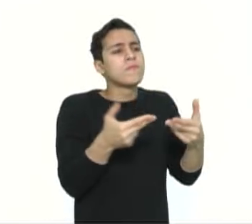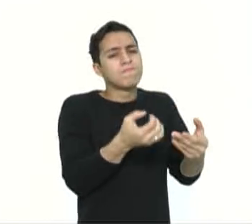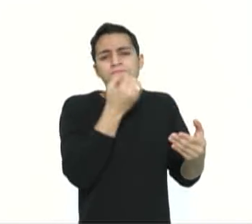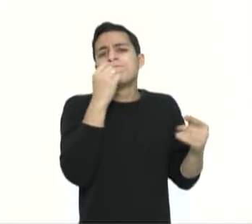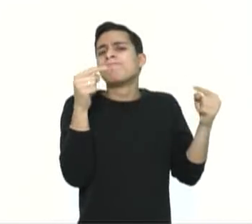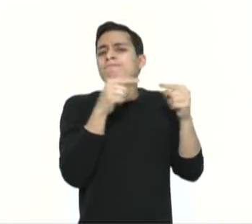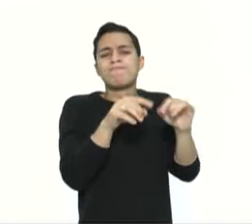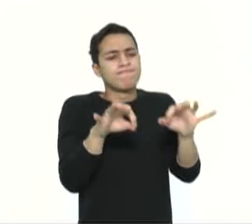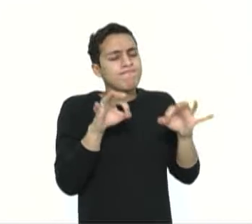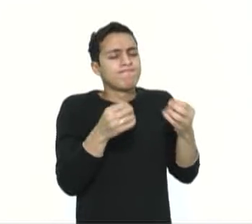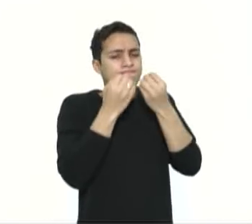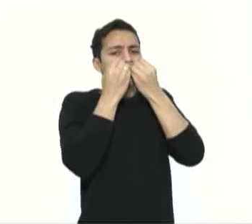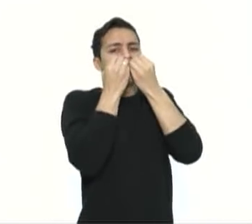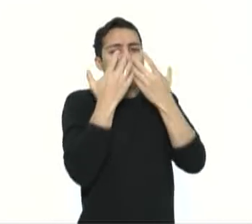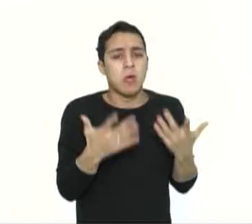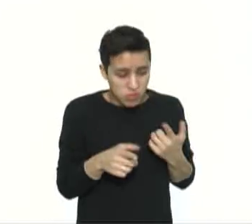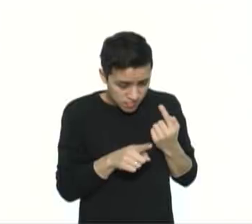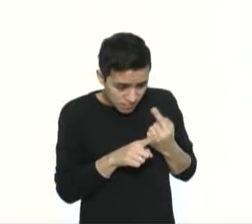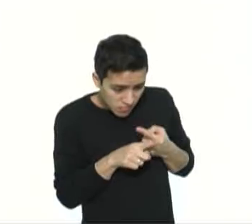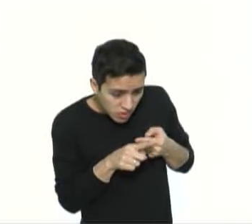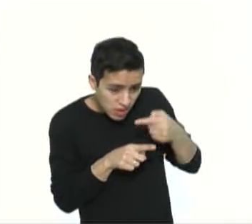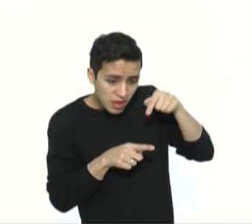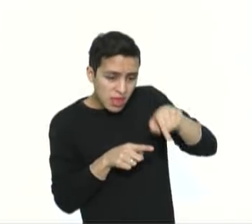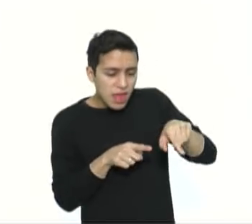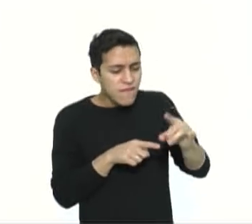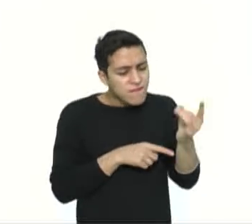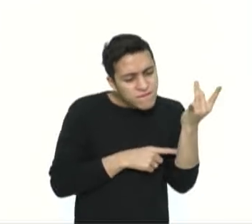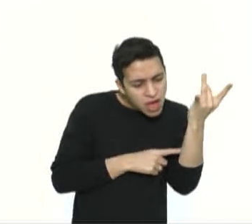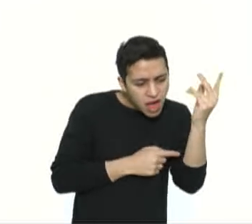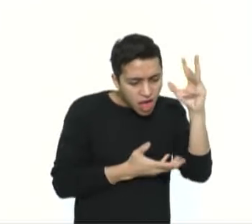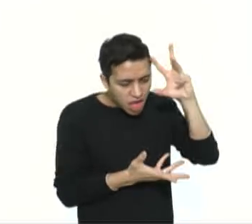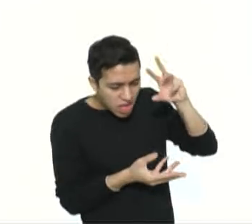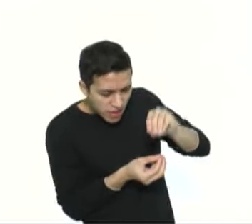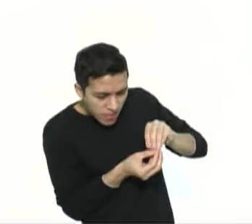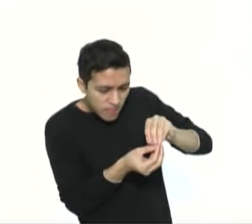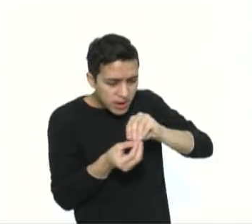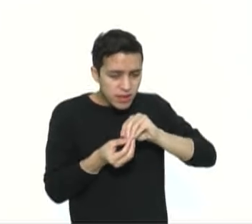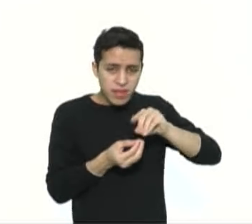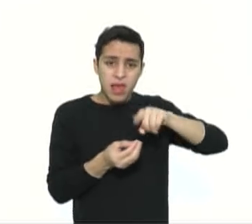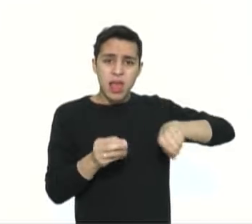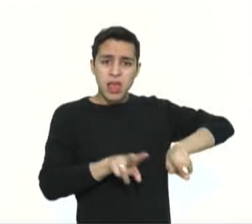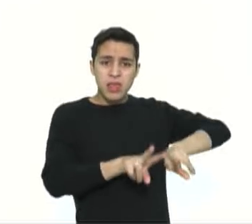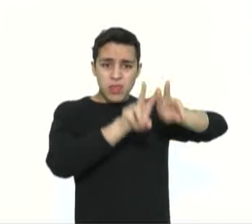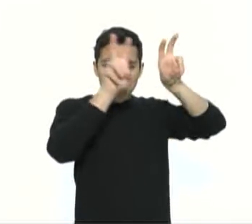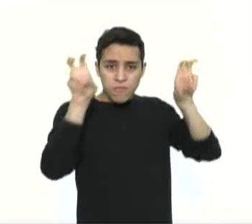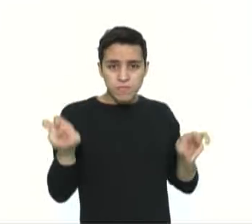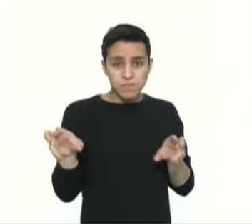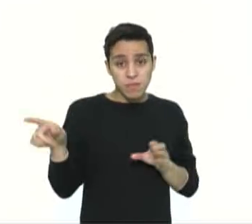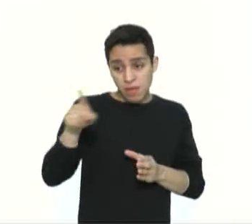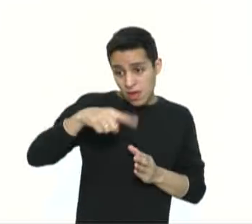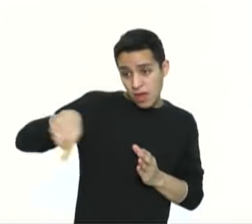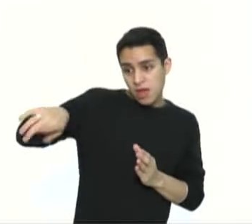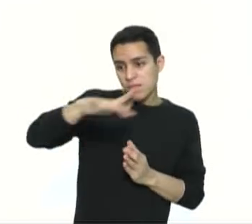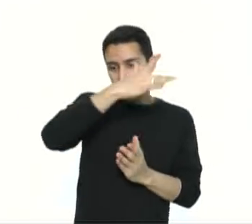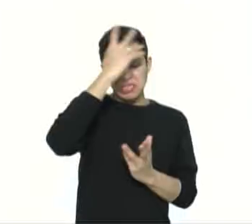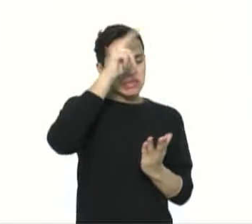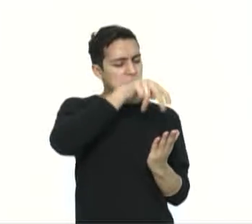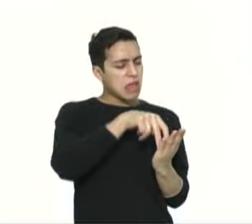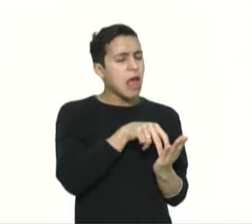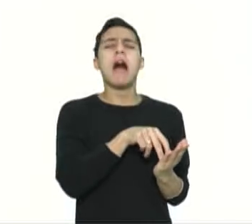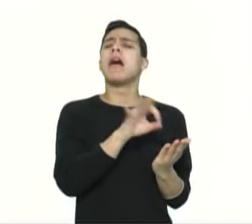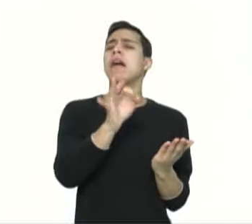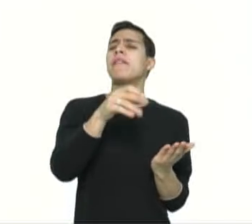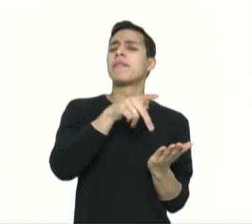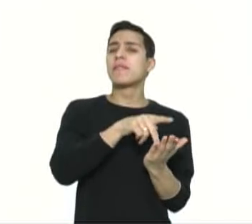um gênero muito bom, pois torna o assunto fácil de ser compreendido. Os leitores parecem confirmar essa